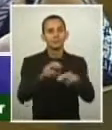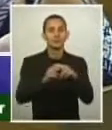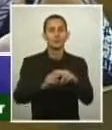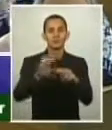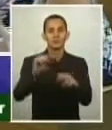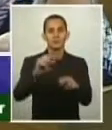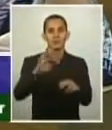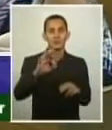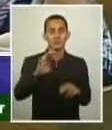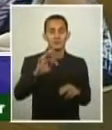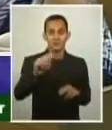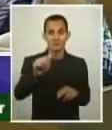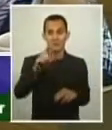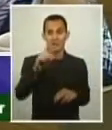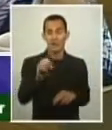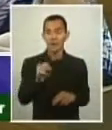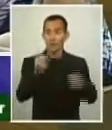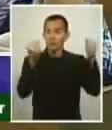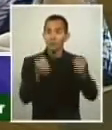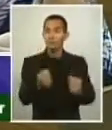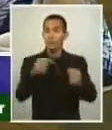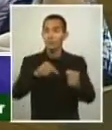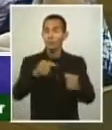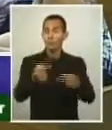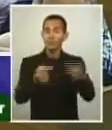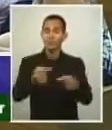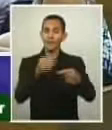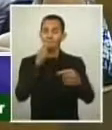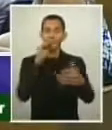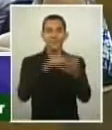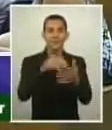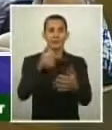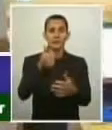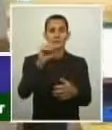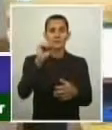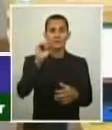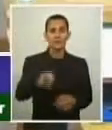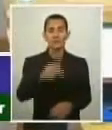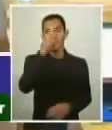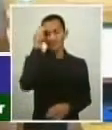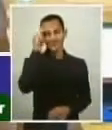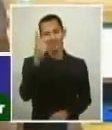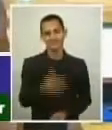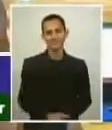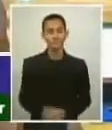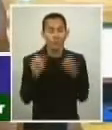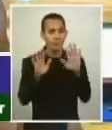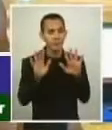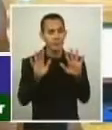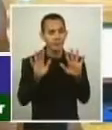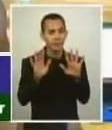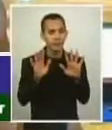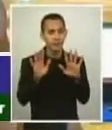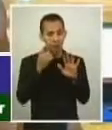Estados estado no sentido de poder político com até no máximo 100 mil habitantes o pa